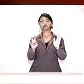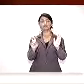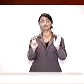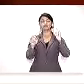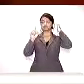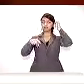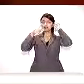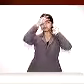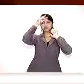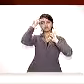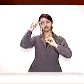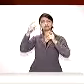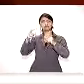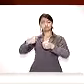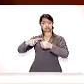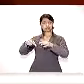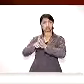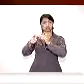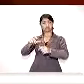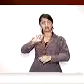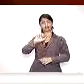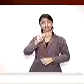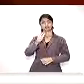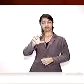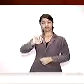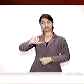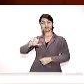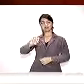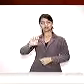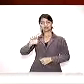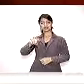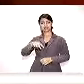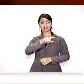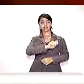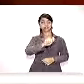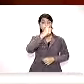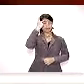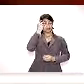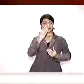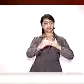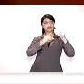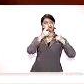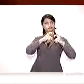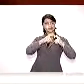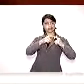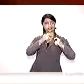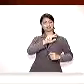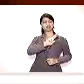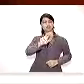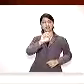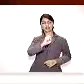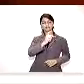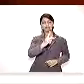pela Prefeitura Municipal de São José dos Campos a Associação Paulista para o desenvolvimento da Medicina SPDM